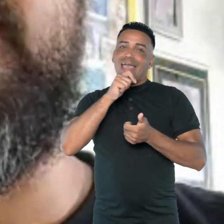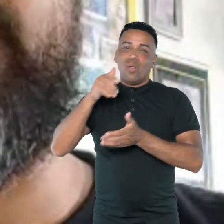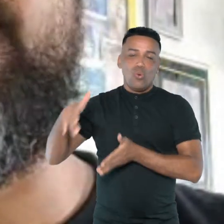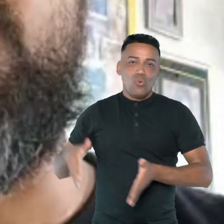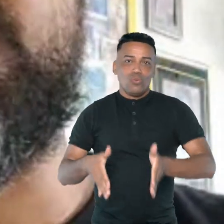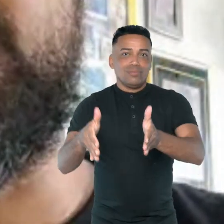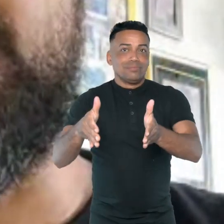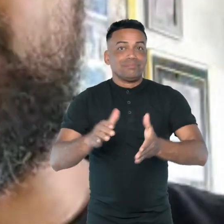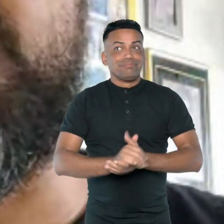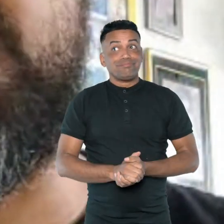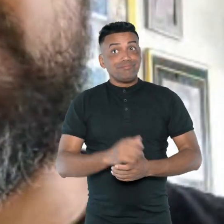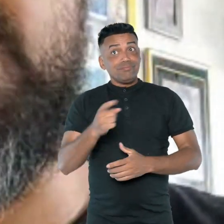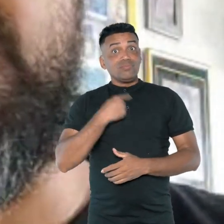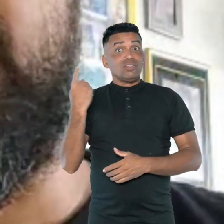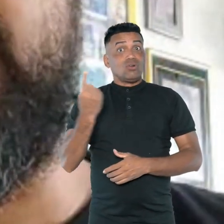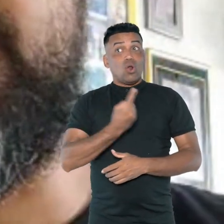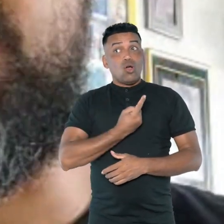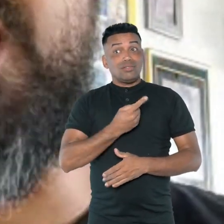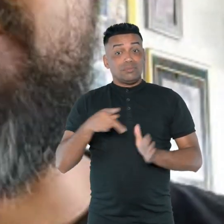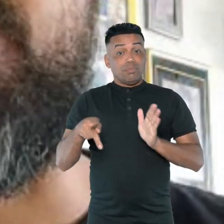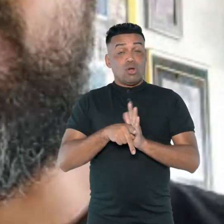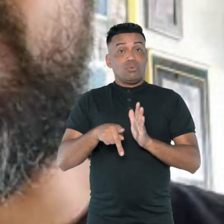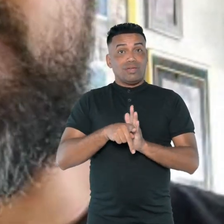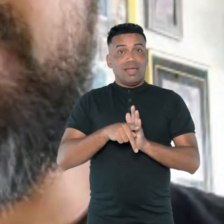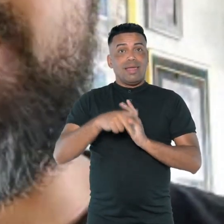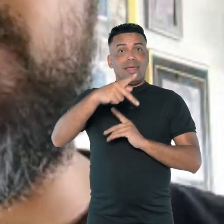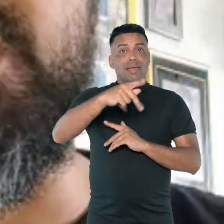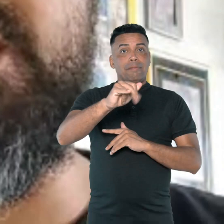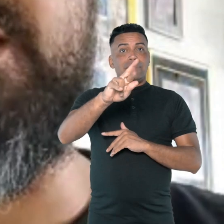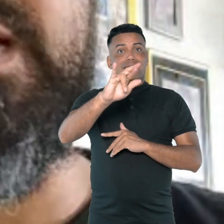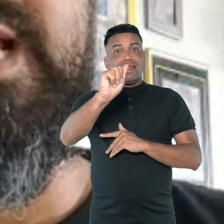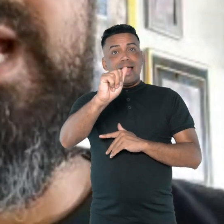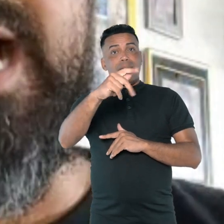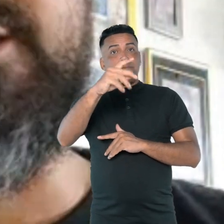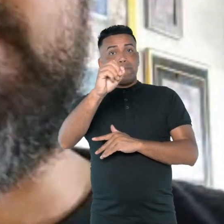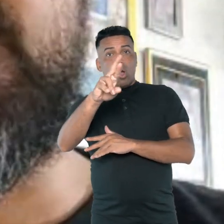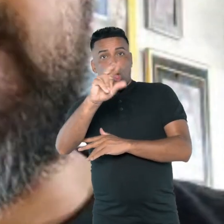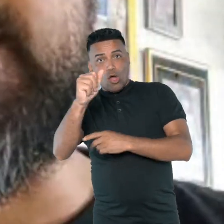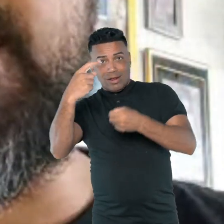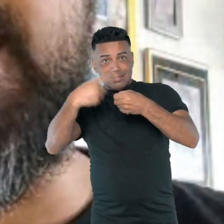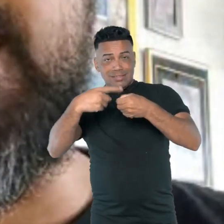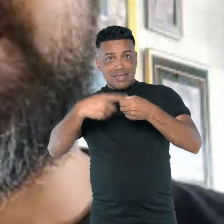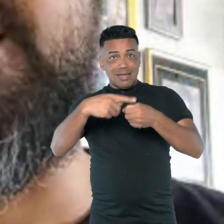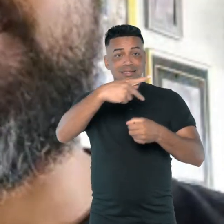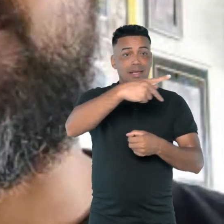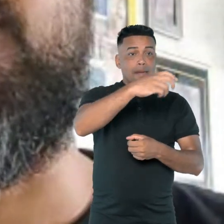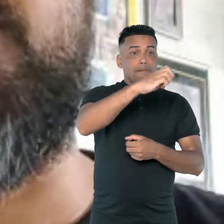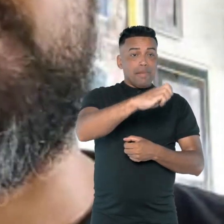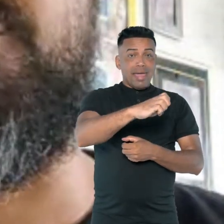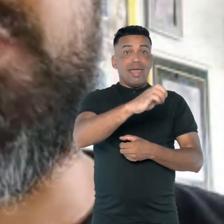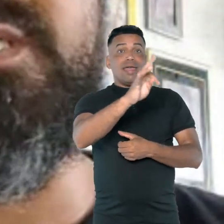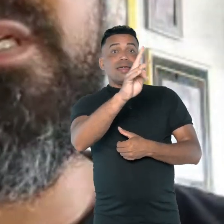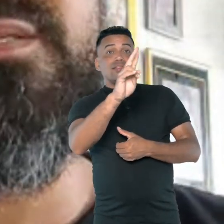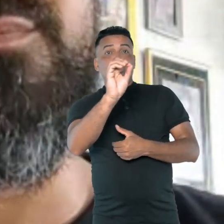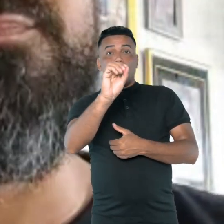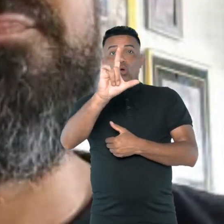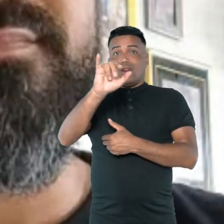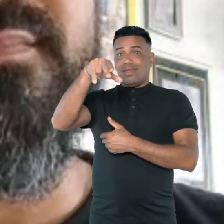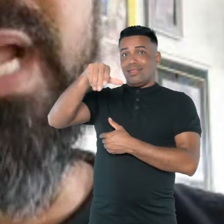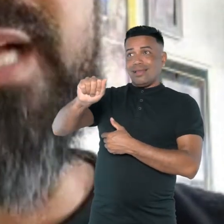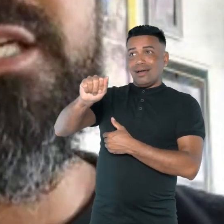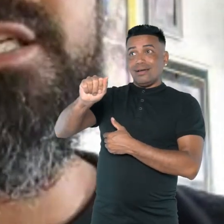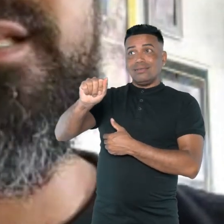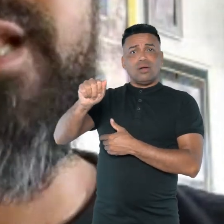Fatalmente, nós que estamos aqui entre Pirapora e Petrolina, a gente que nasce nesse trecho do Rio São